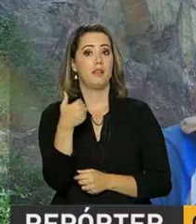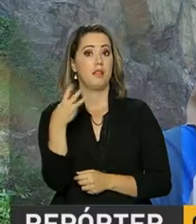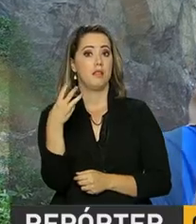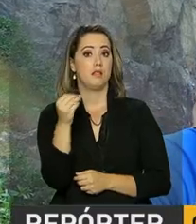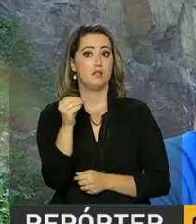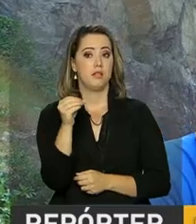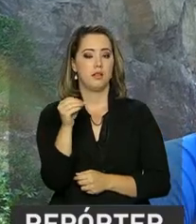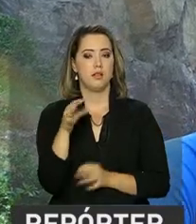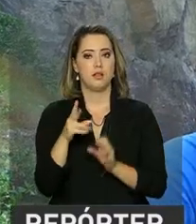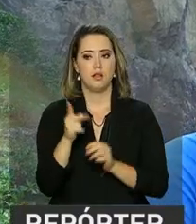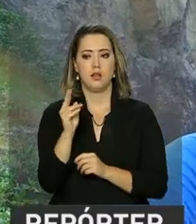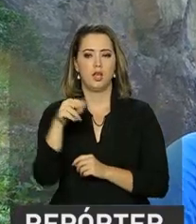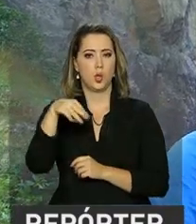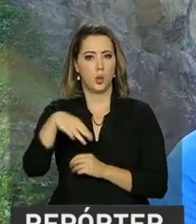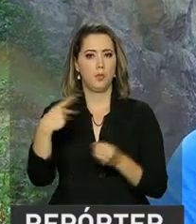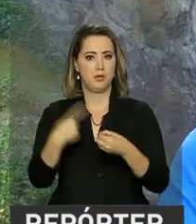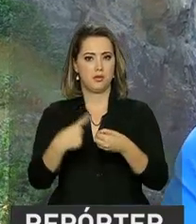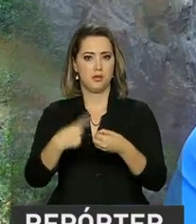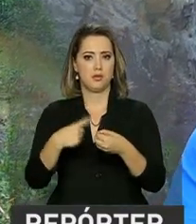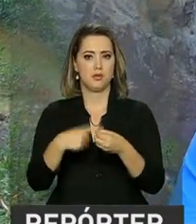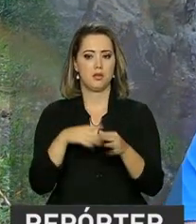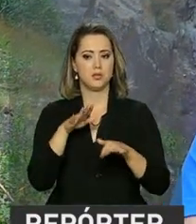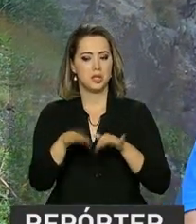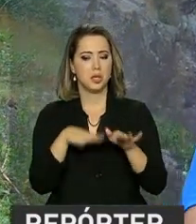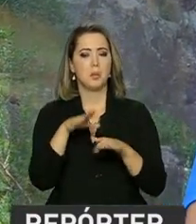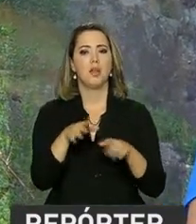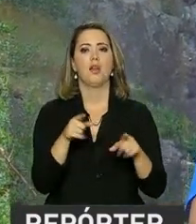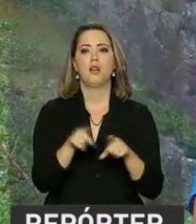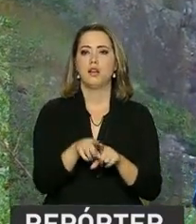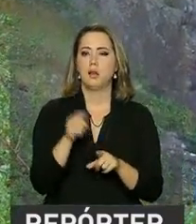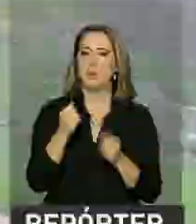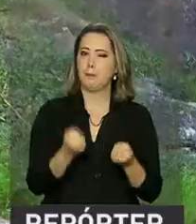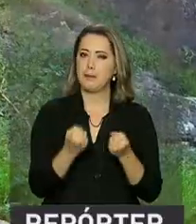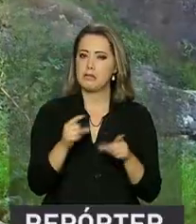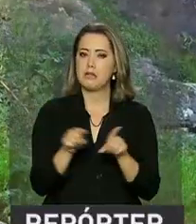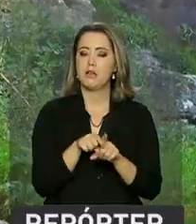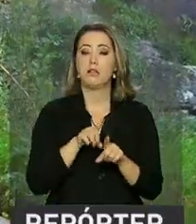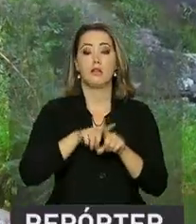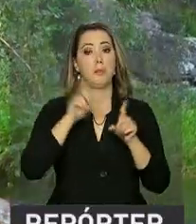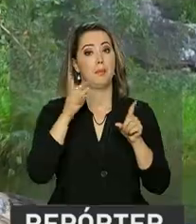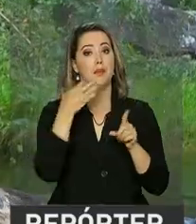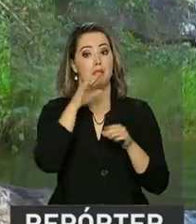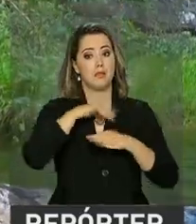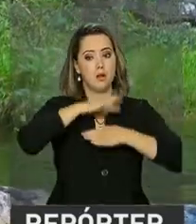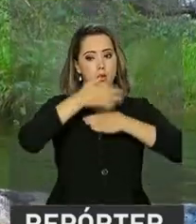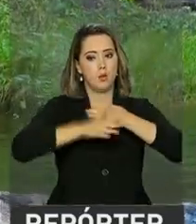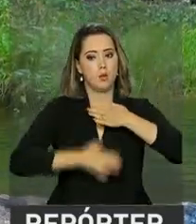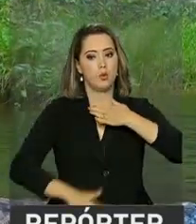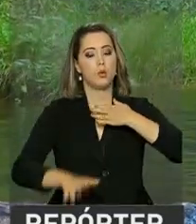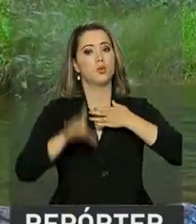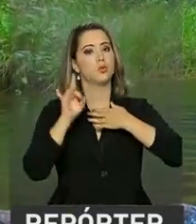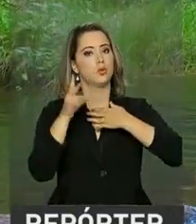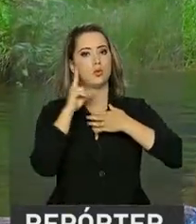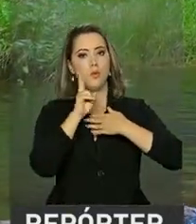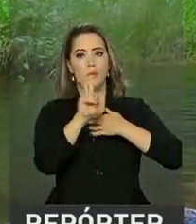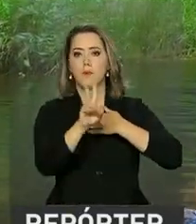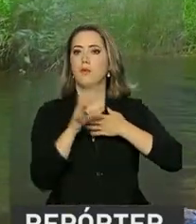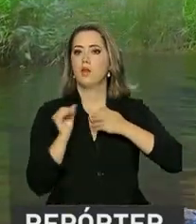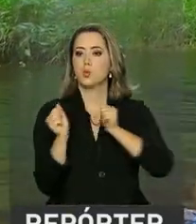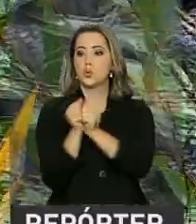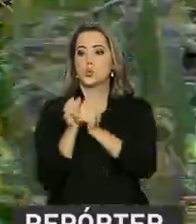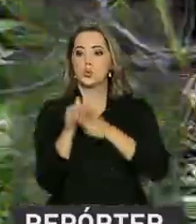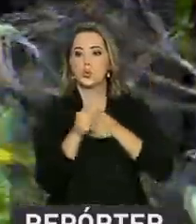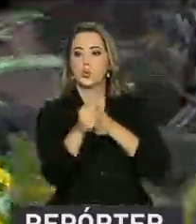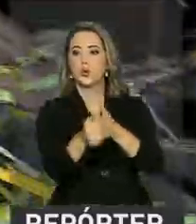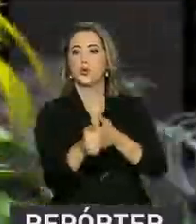Sertão e uma cachoeira que tem uma caminhada moderada pesada uma cachoeira que hoje só é permitida a entrada com